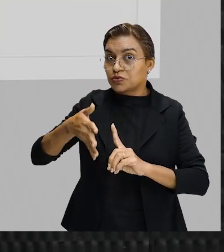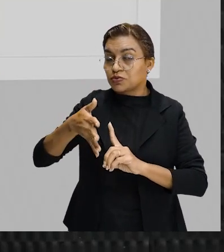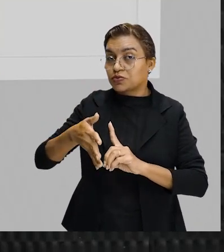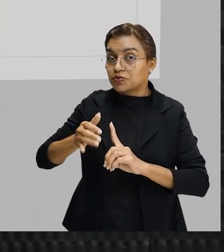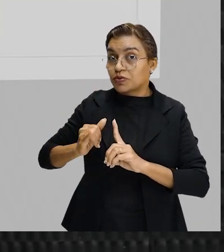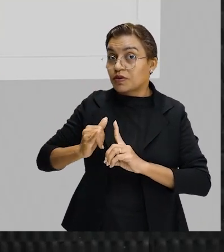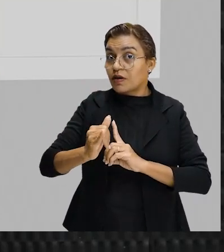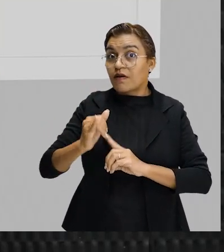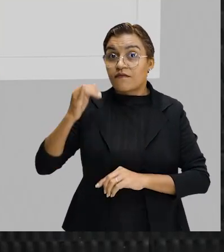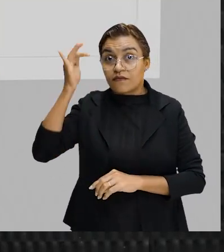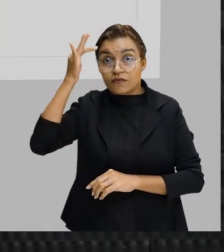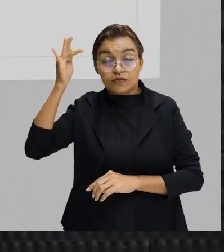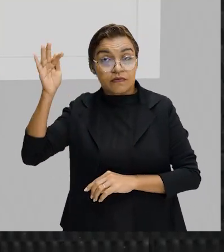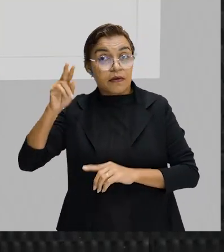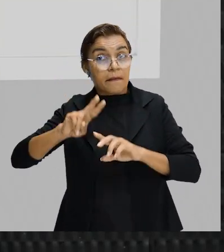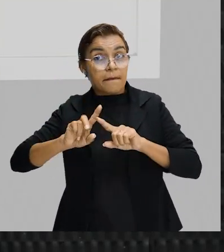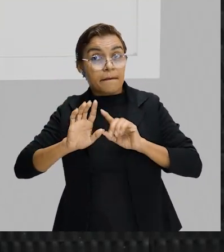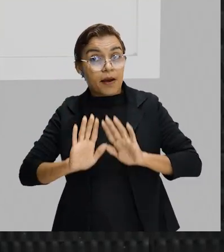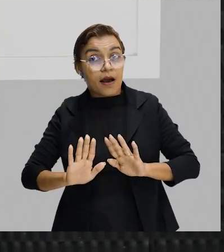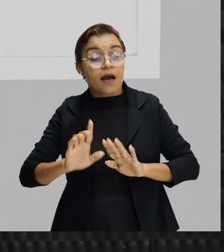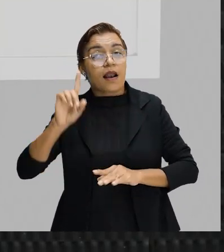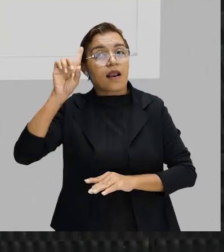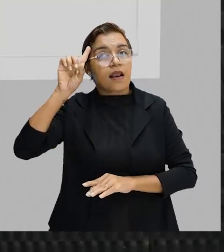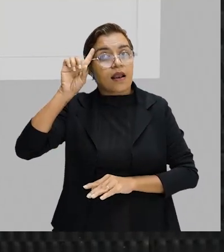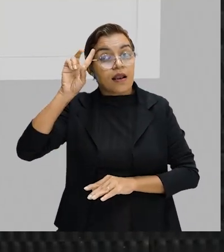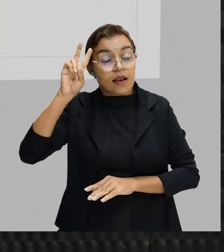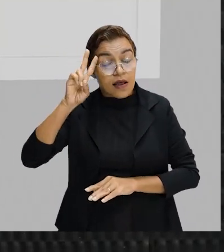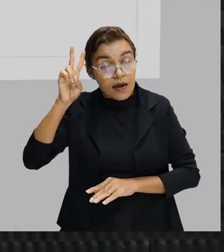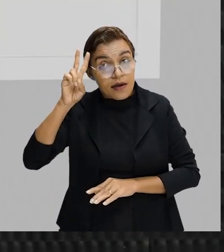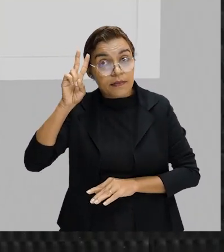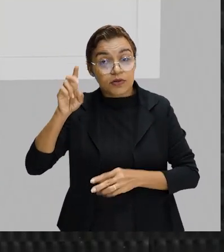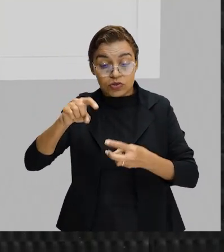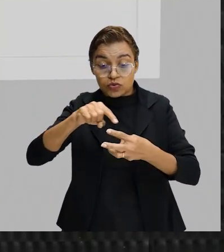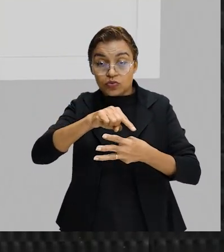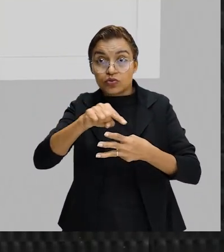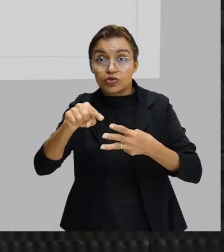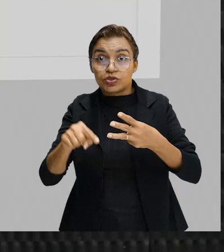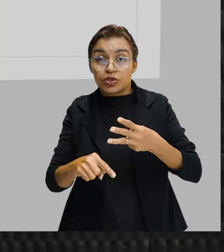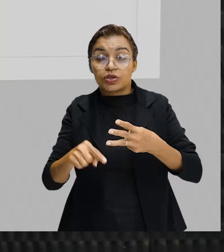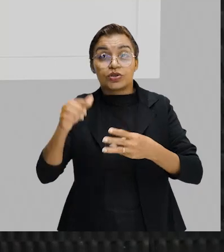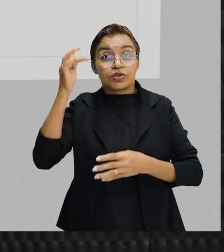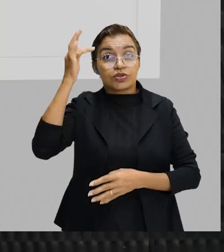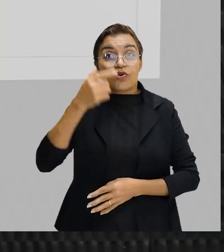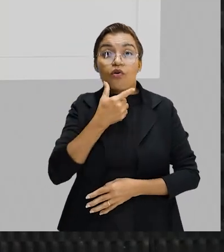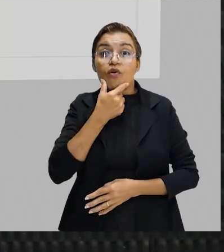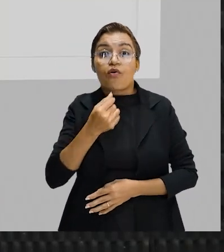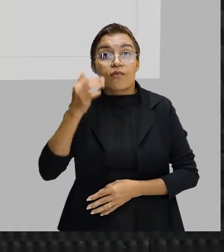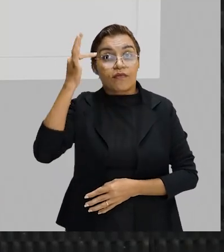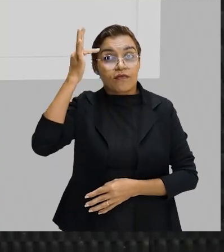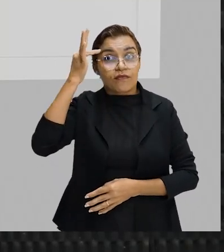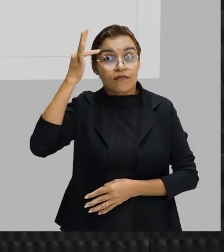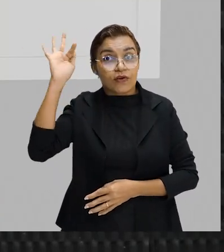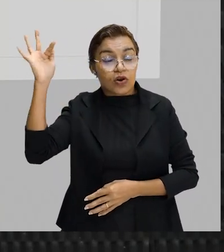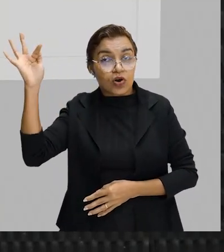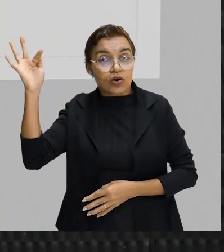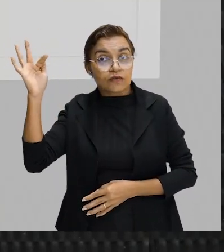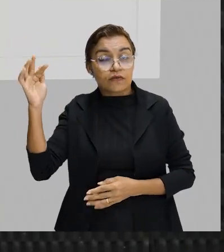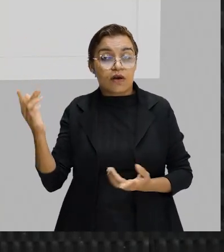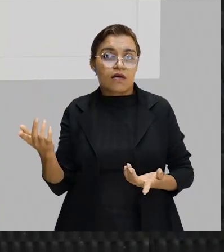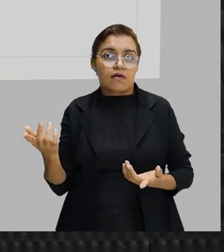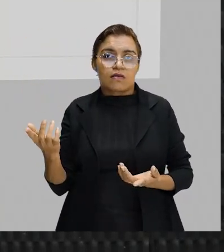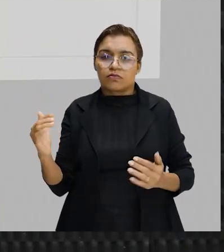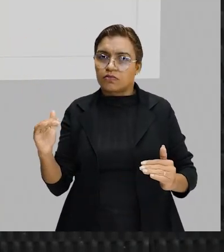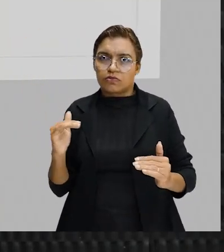Tá? Mas lembre-se que os três filósofos eram contra a democracia. Todos três lá, que estão em Atenas,